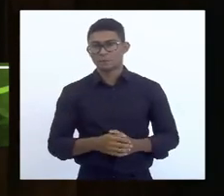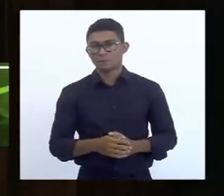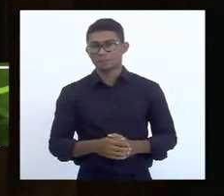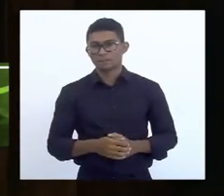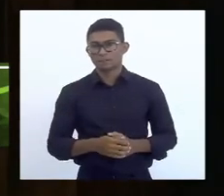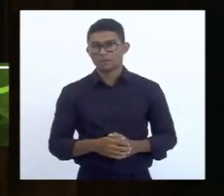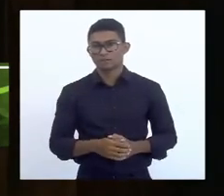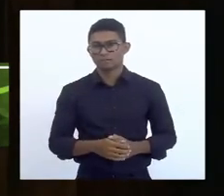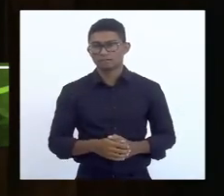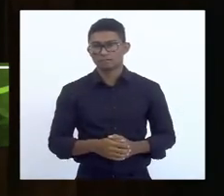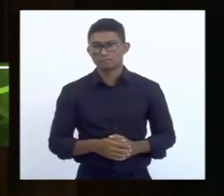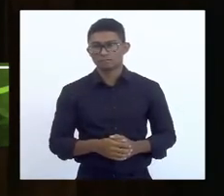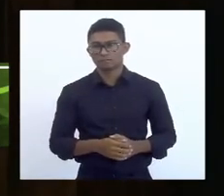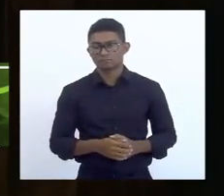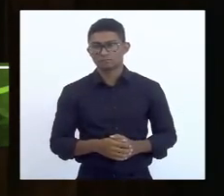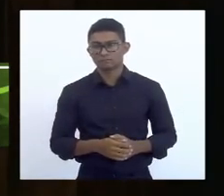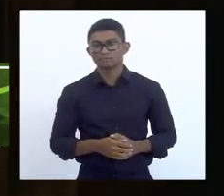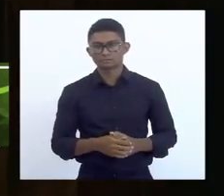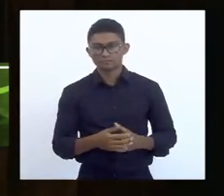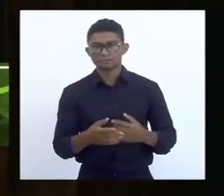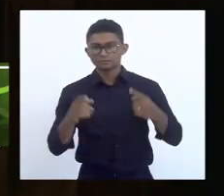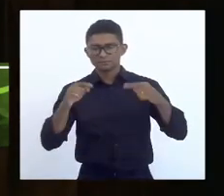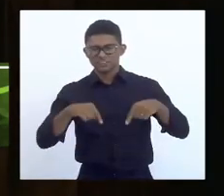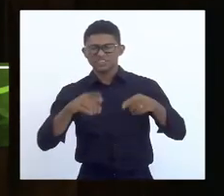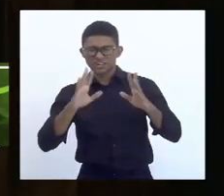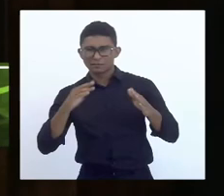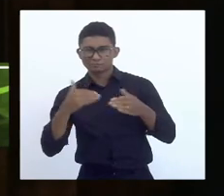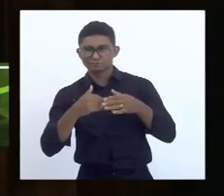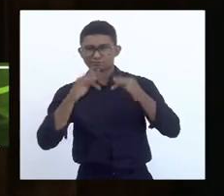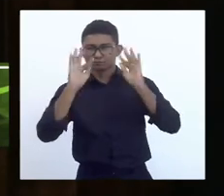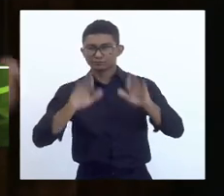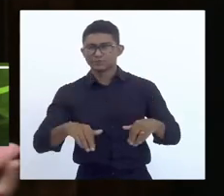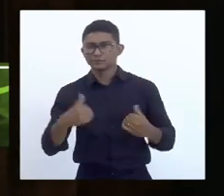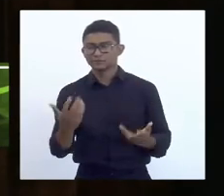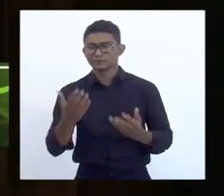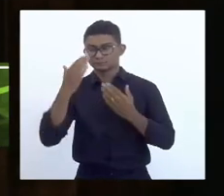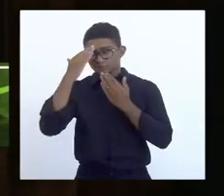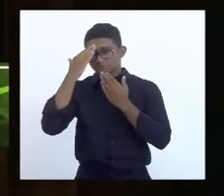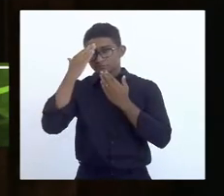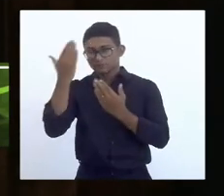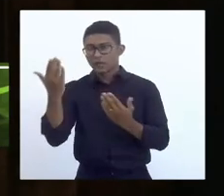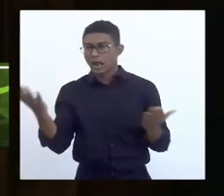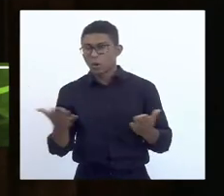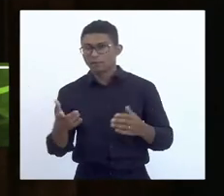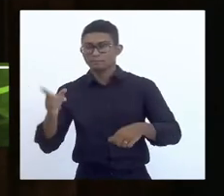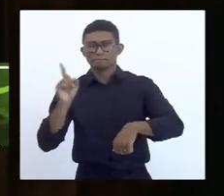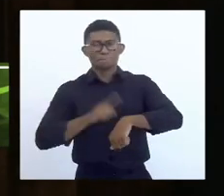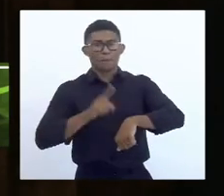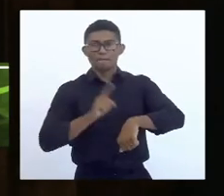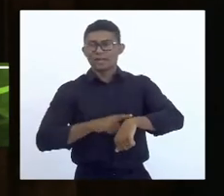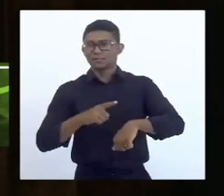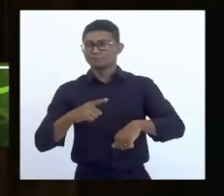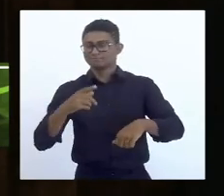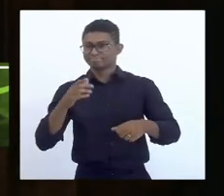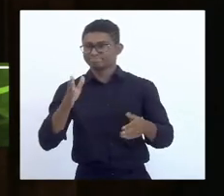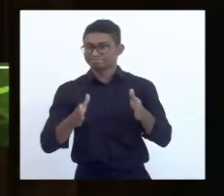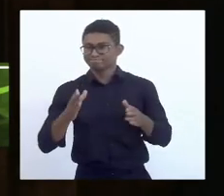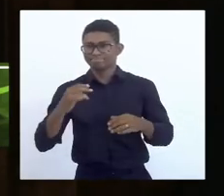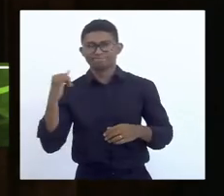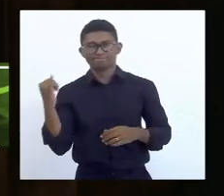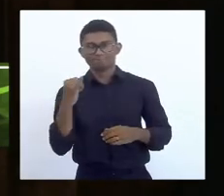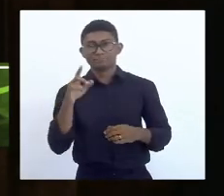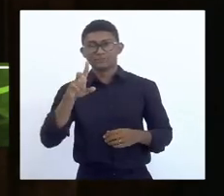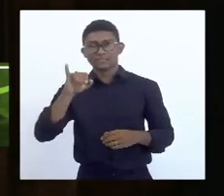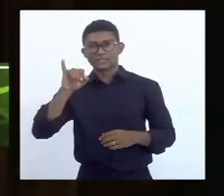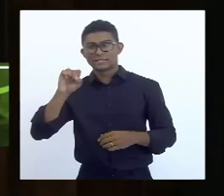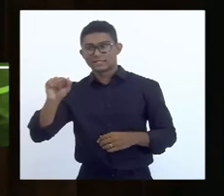Então, conclui, tá? Para encerrar, eu queria agradecer muito esse momento. A Isa Pena sugeriu